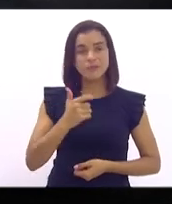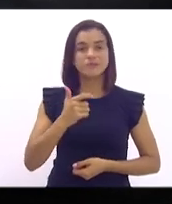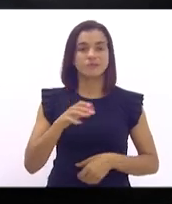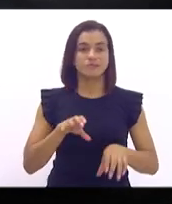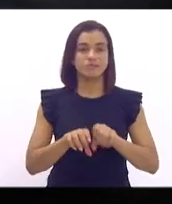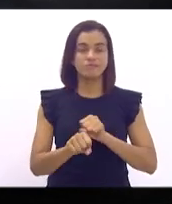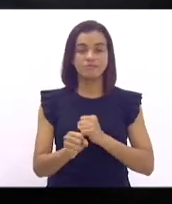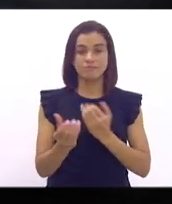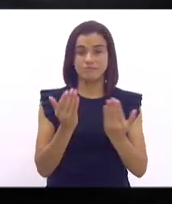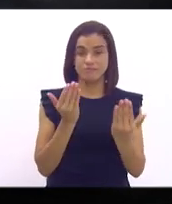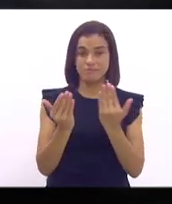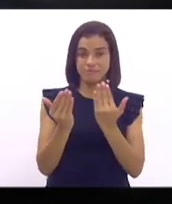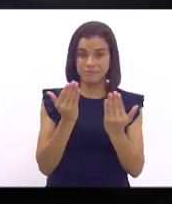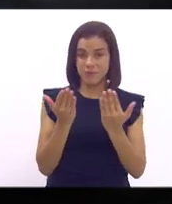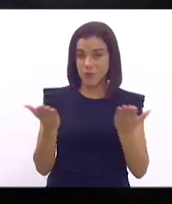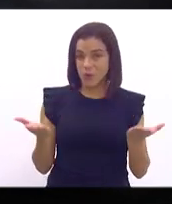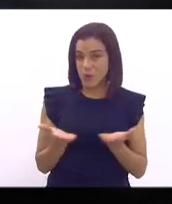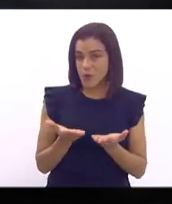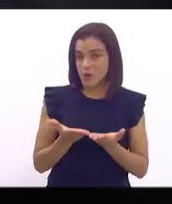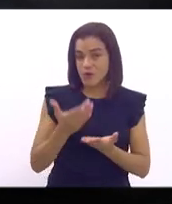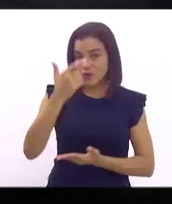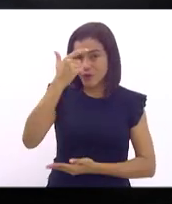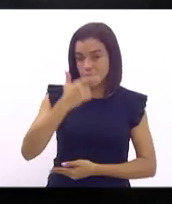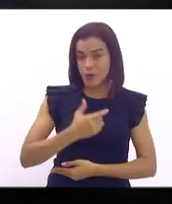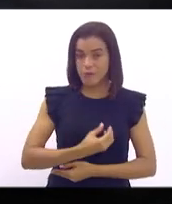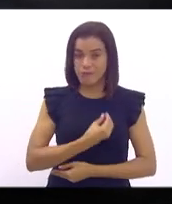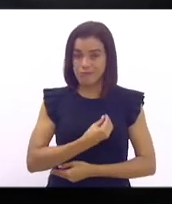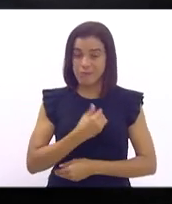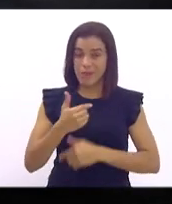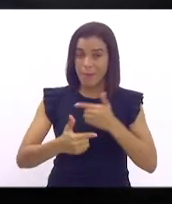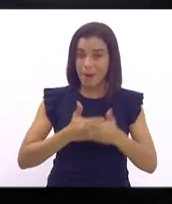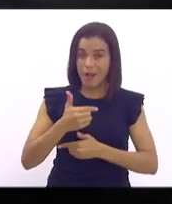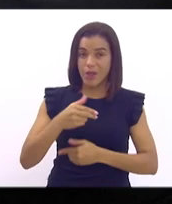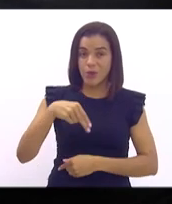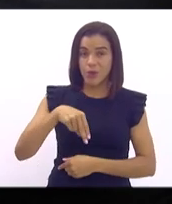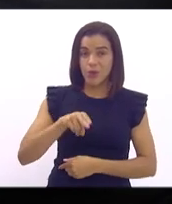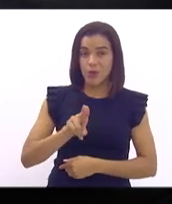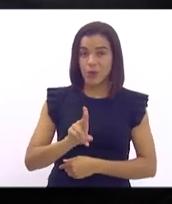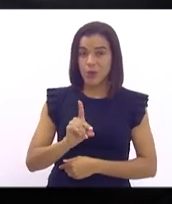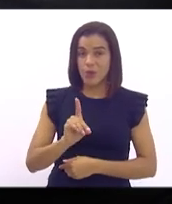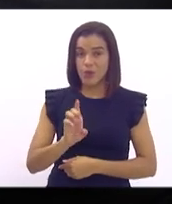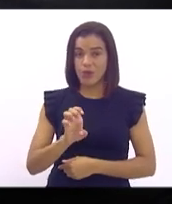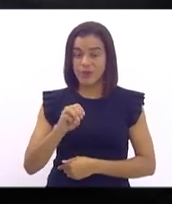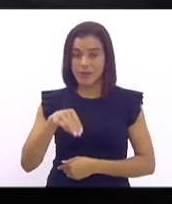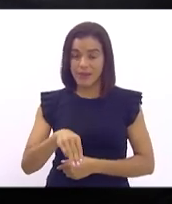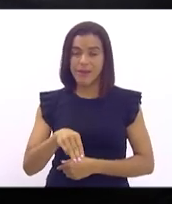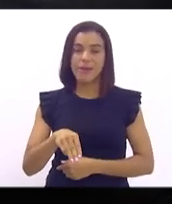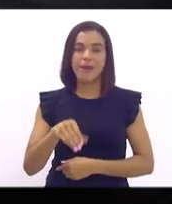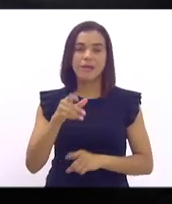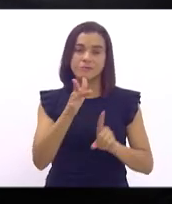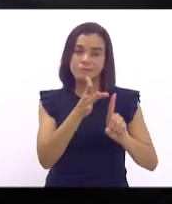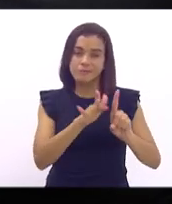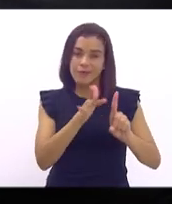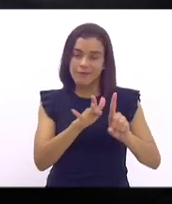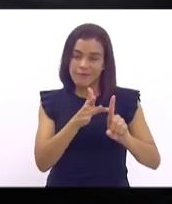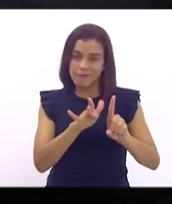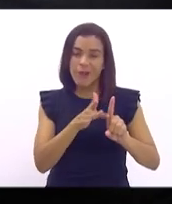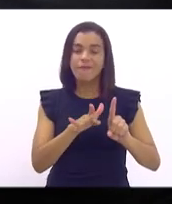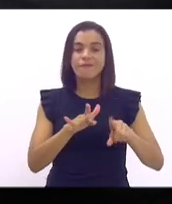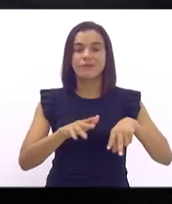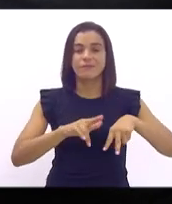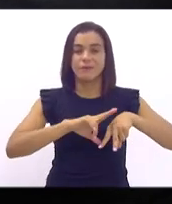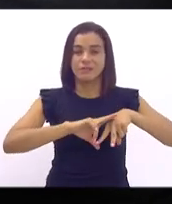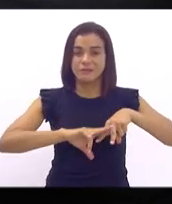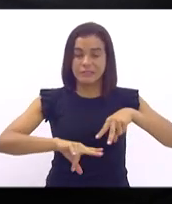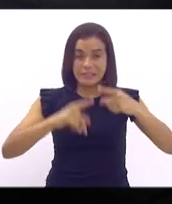psicóloga, hoje estou aqui, atuo no NUDEM, o Núcleo de Defesa dos Direitos da Mulher Vítima de Violência de Gênero, da Defensoria Pública do